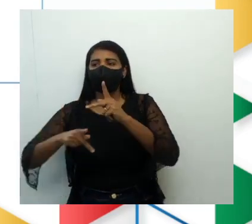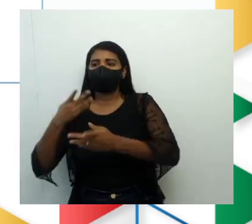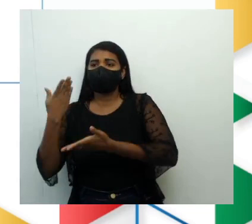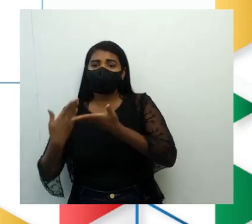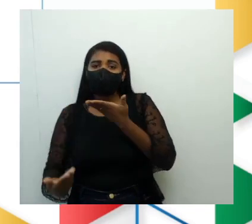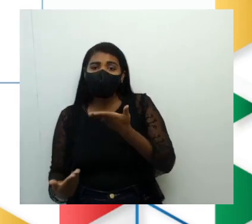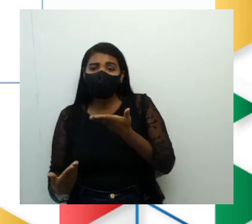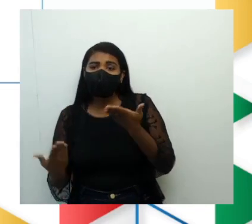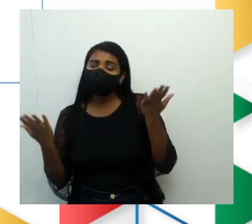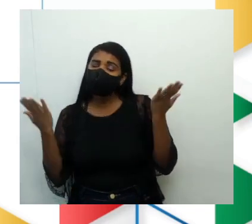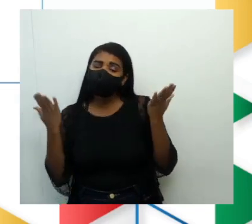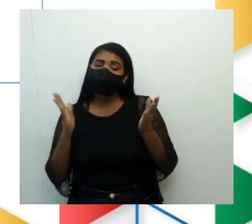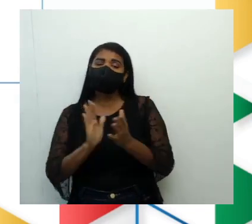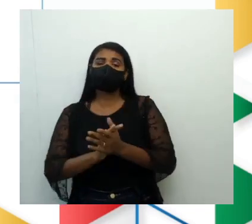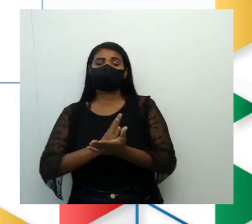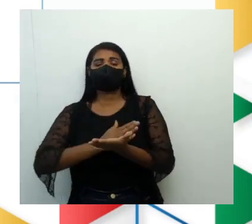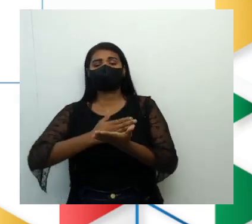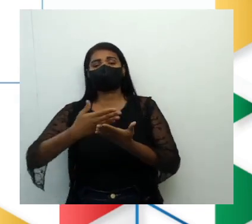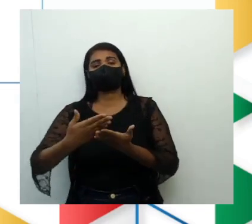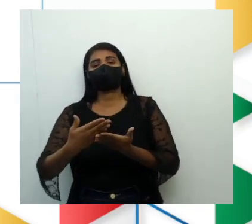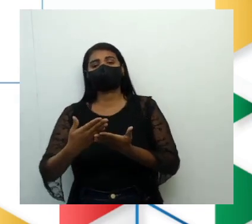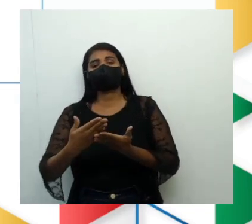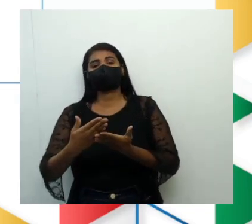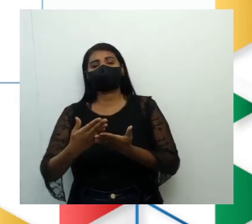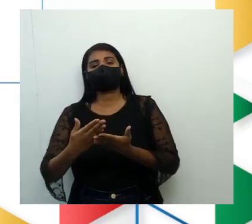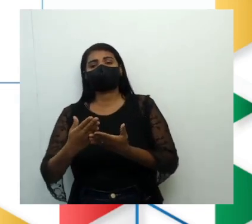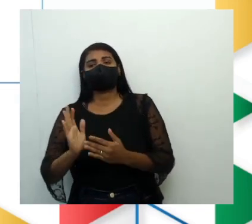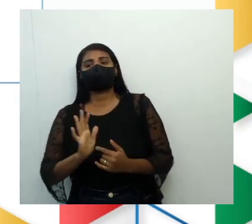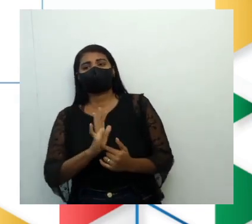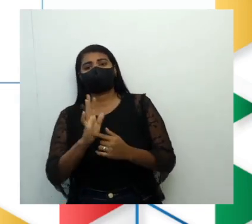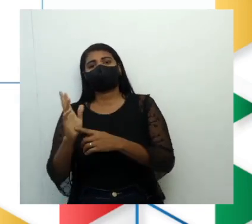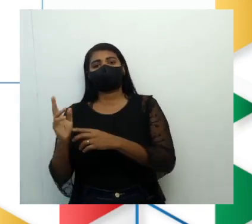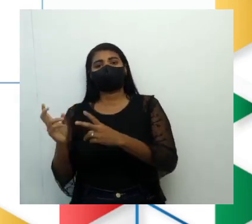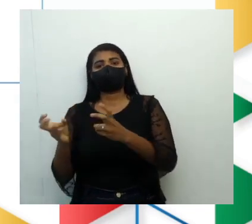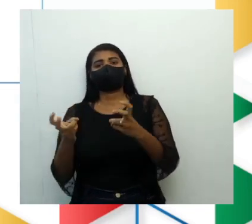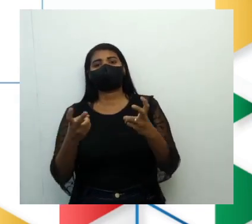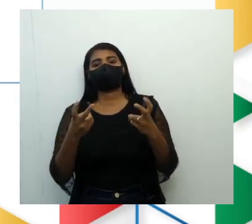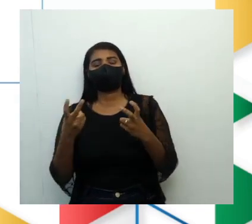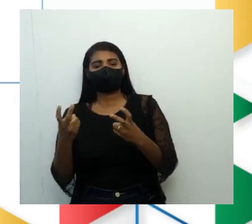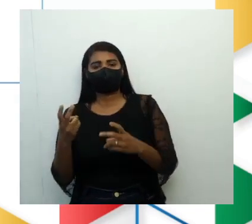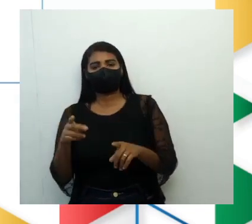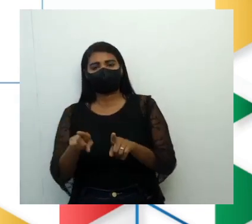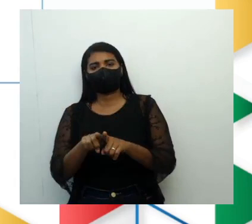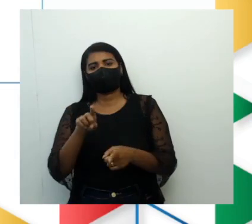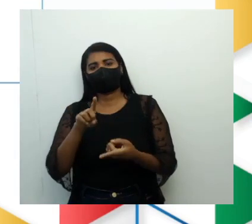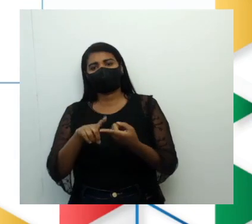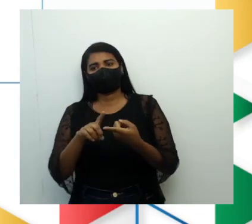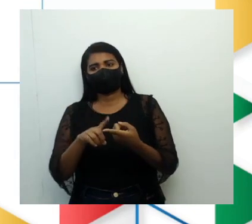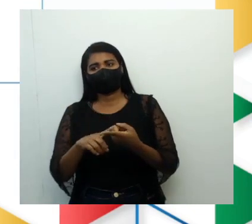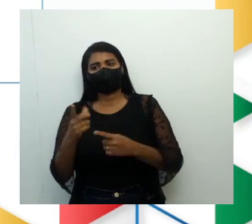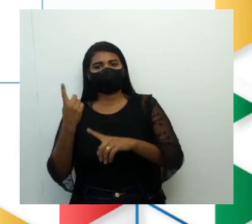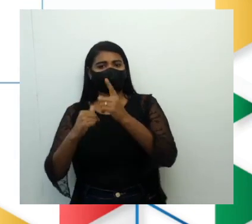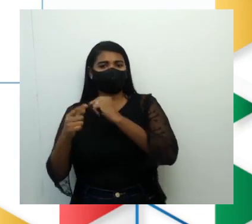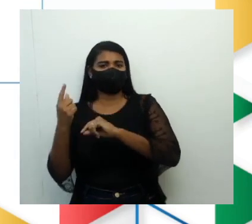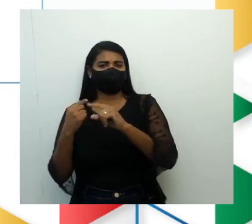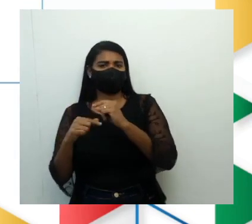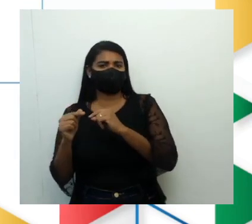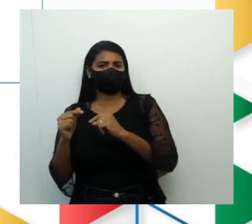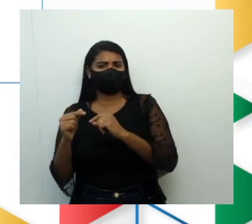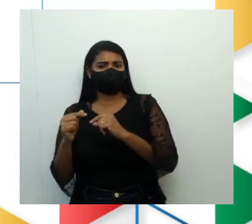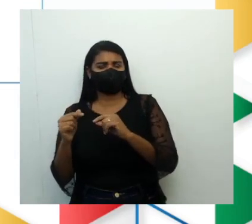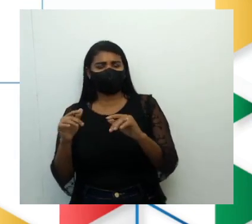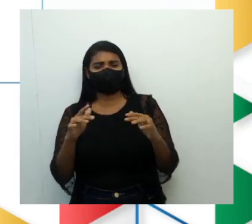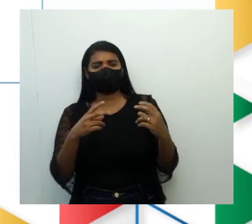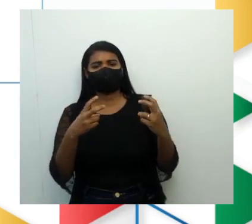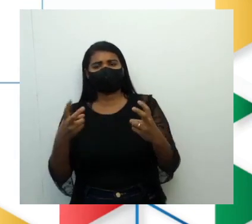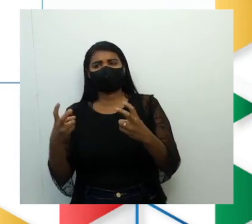perder? Bom, no início, arrendou-se para os mercadores parte do litoral. Essa atividade econômica ela não necessitava